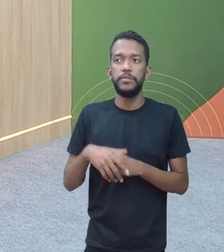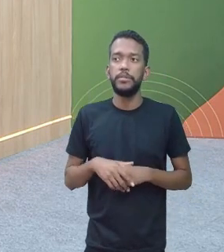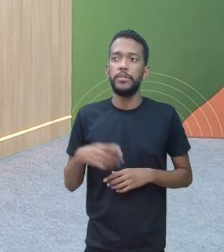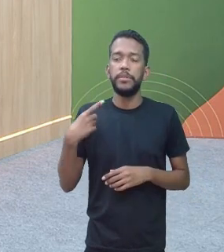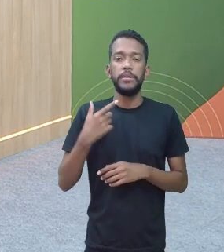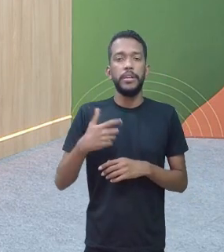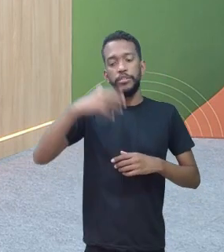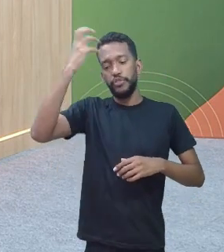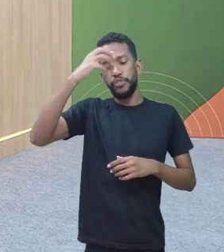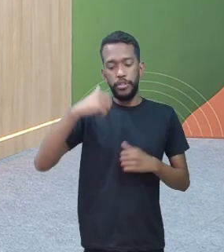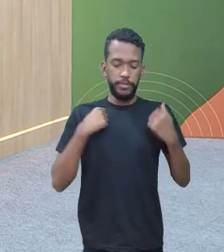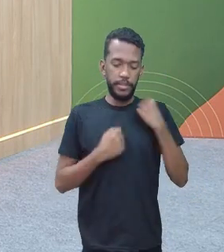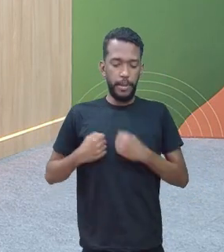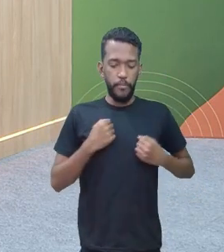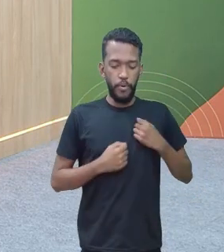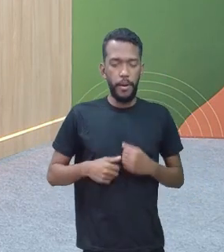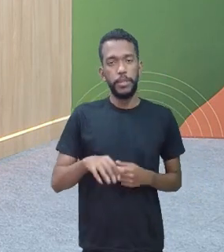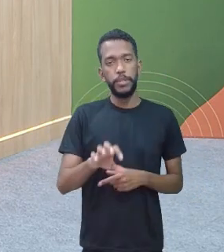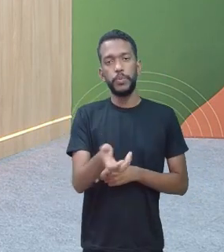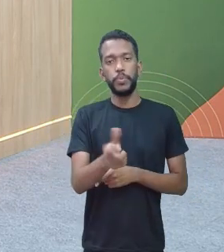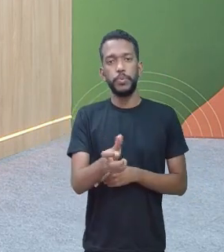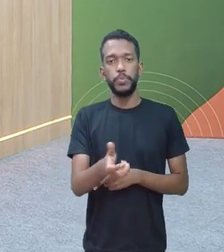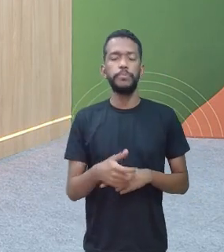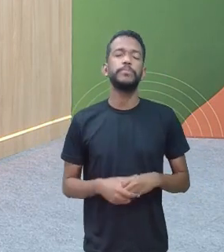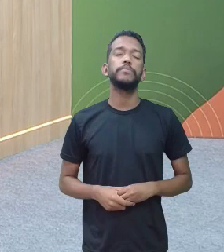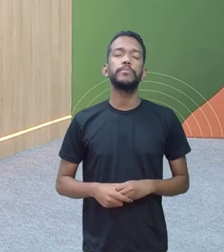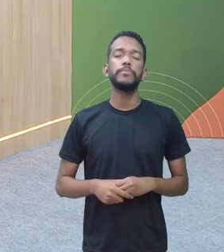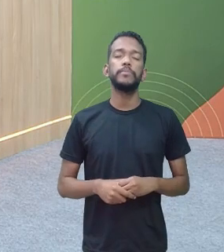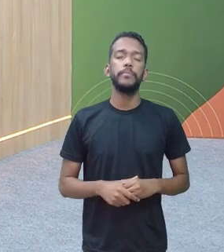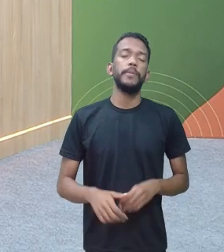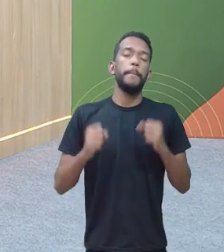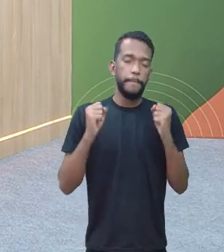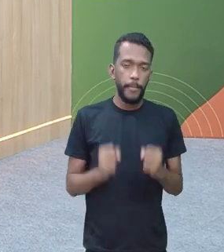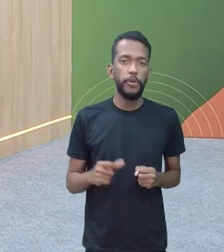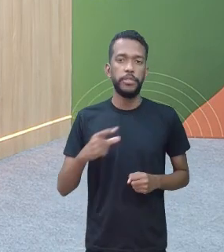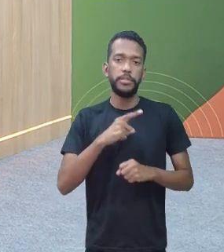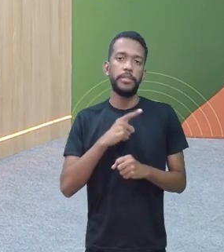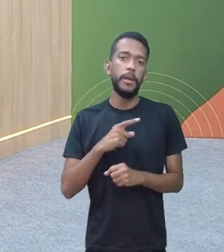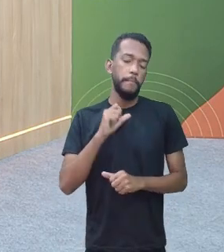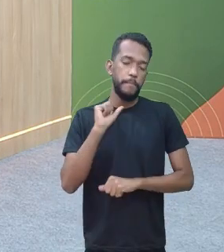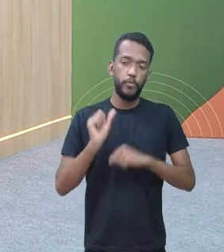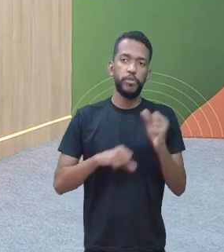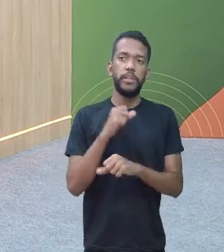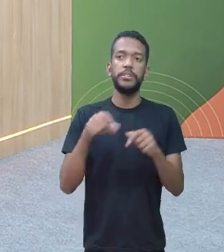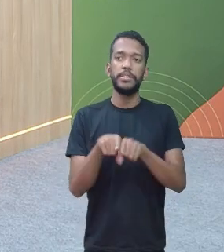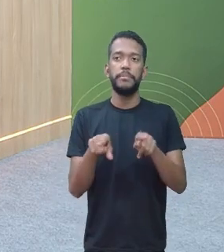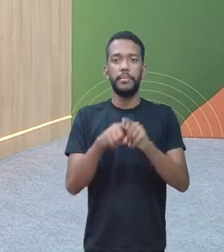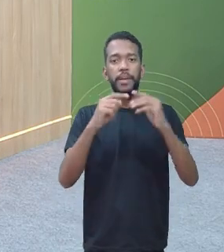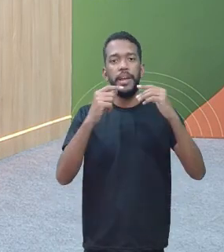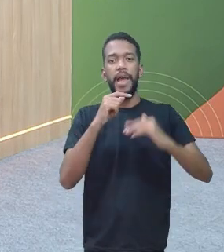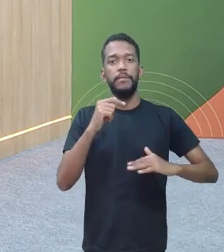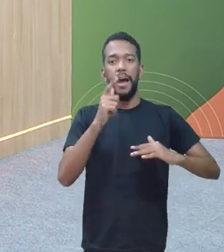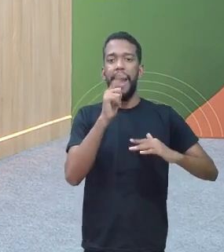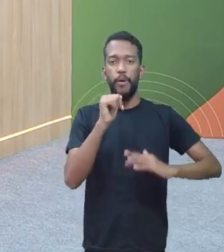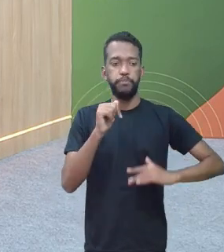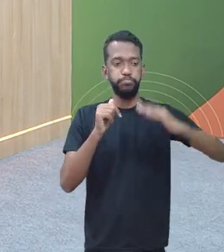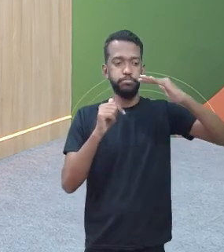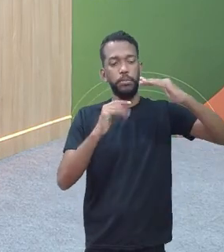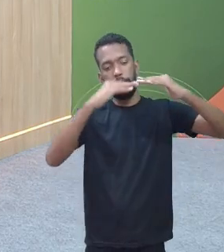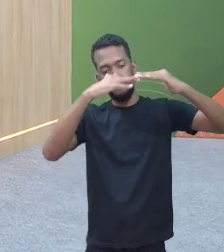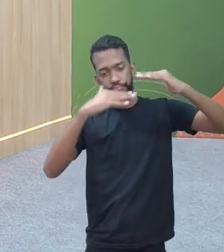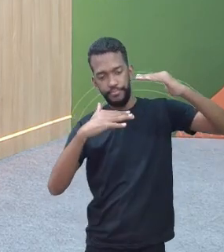o registro, né, do chuveiro. E aí, abro de novo. Então, a gente já tem uma mudança brusca também na quantidade de litros que a gente